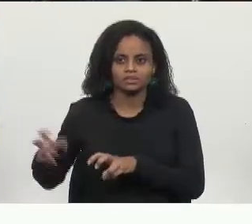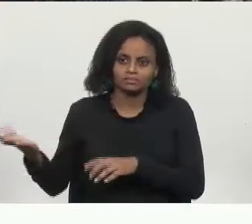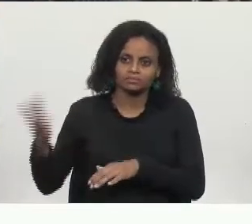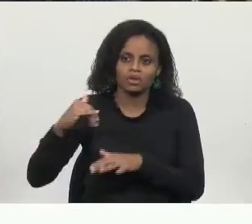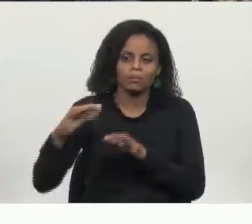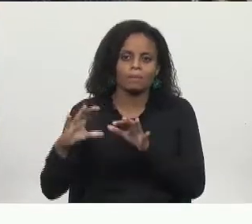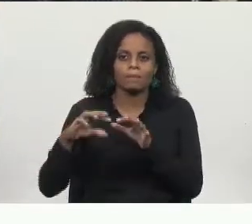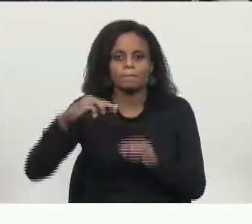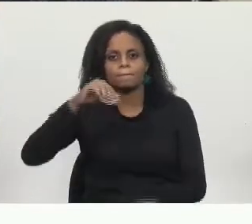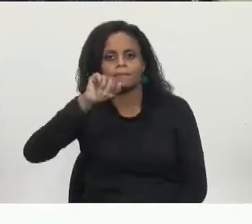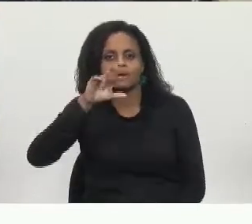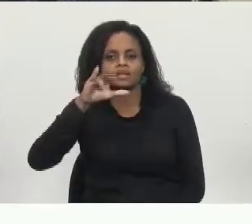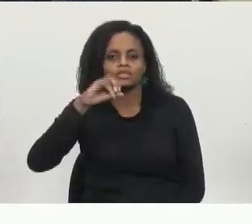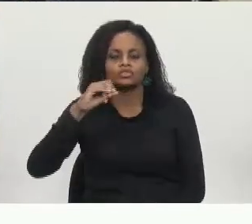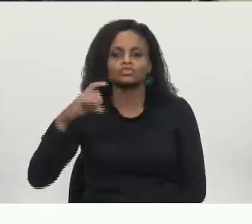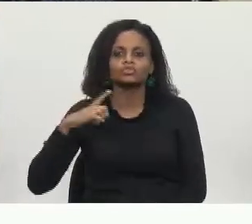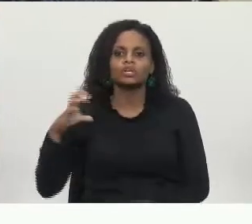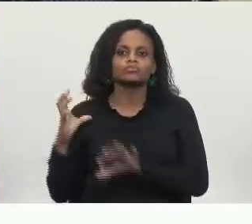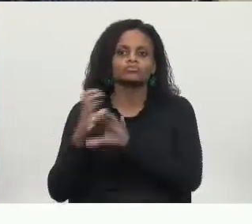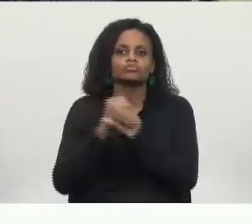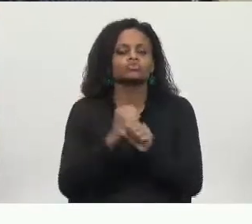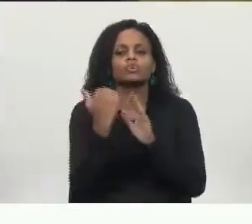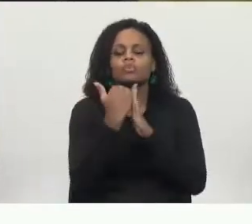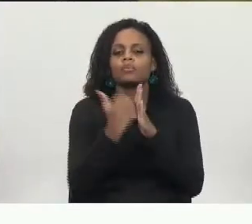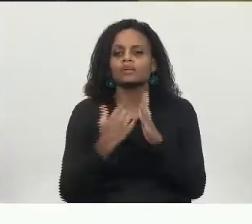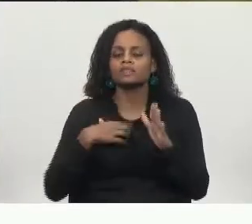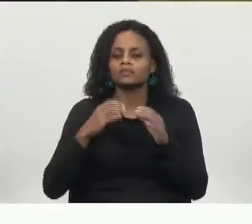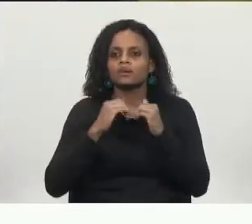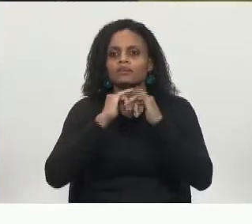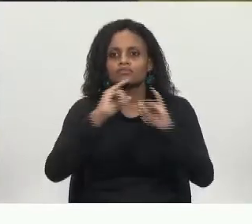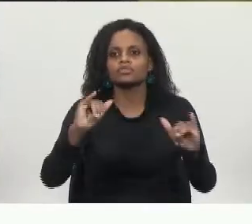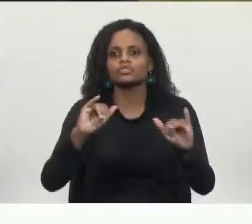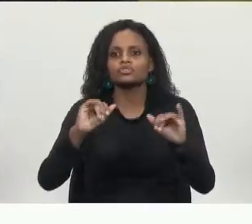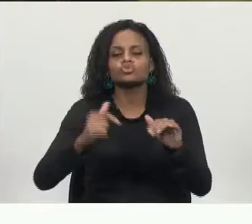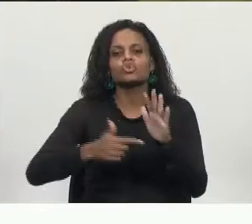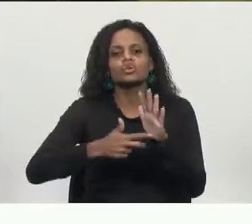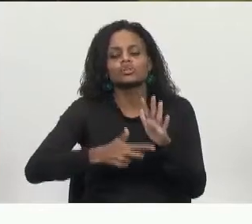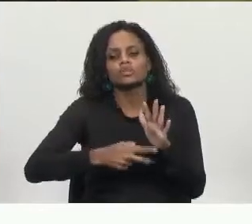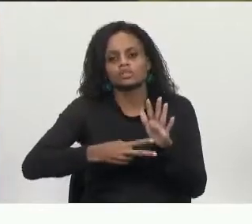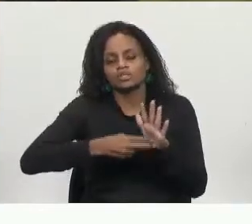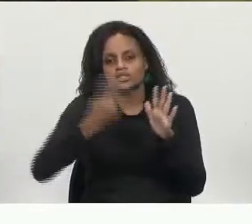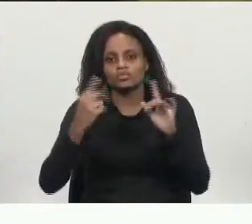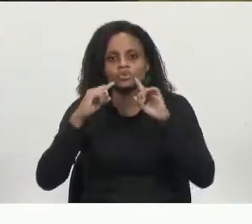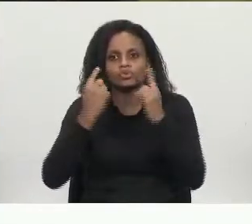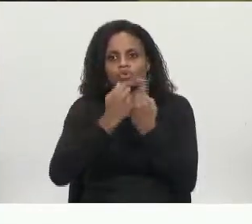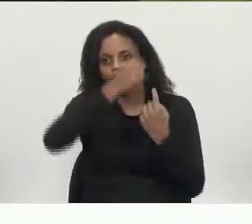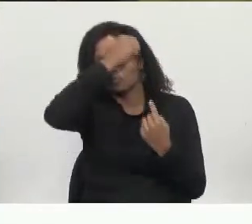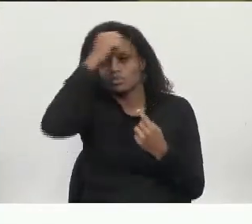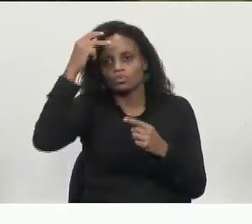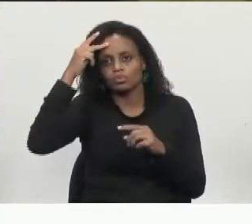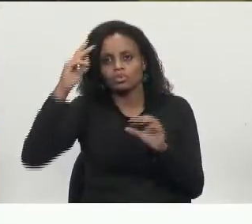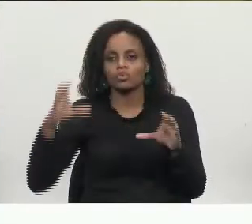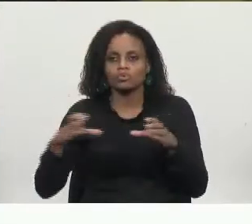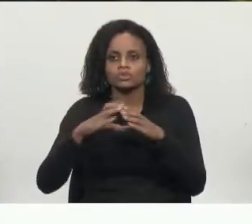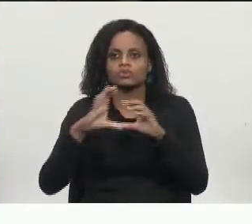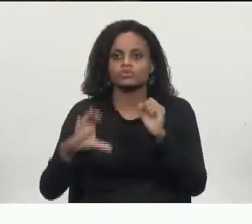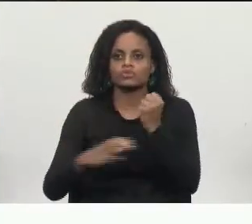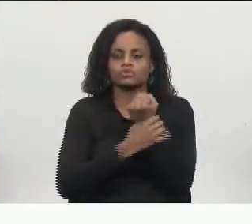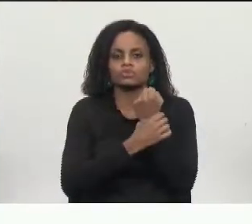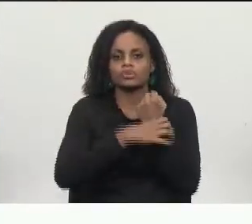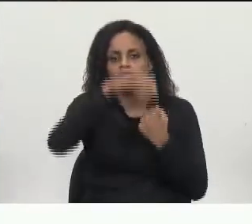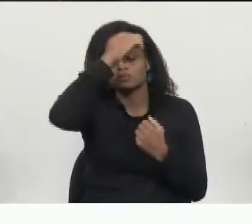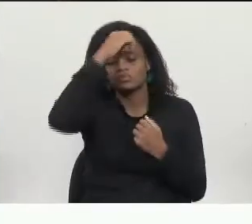a gente. Havendo número regimental, declaro abertos os trabalhos da segunda audiência pública da Comissão de Segurança Pública e Assuntos de